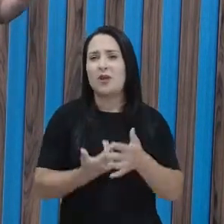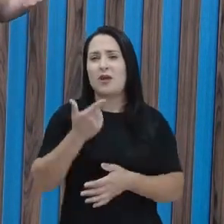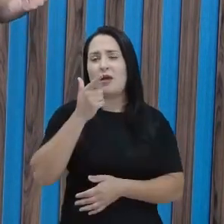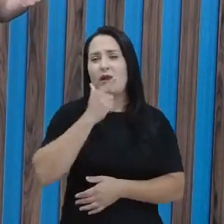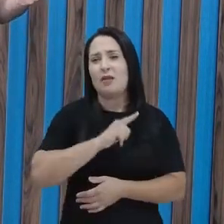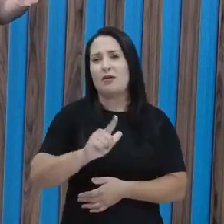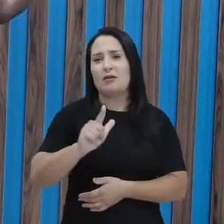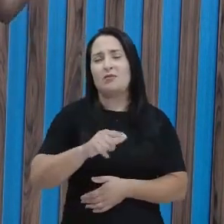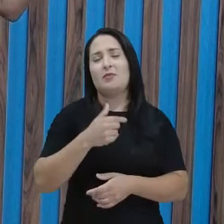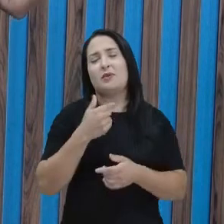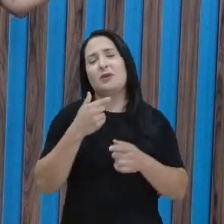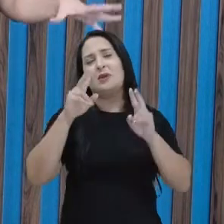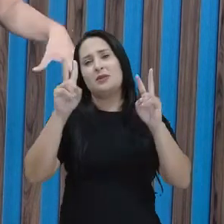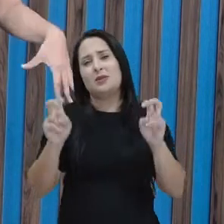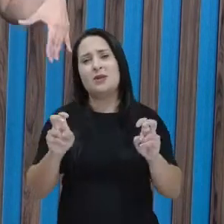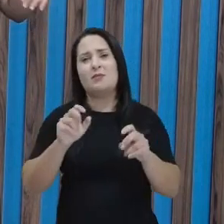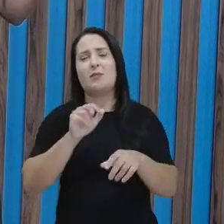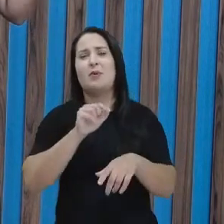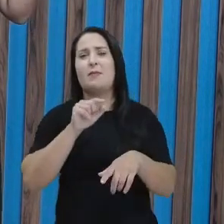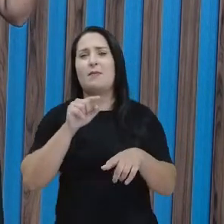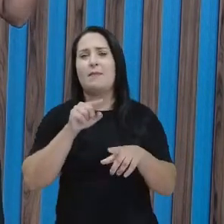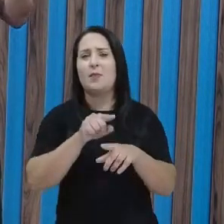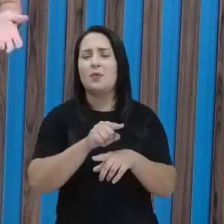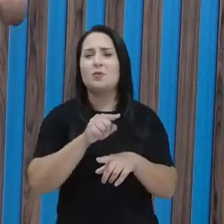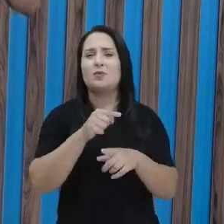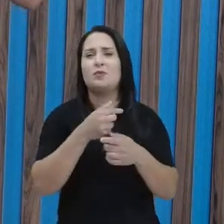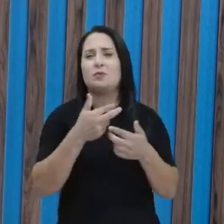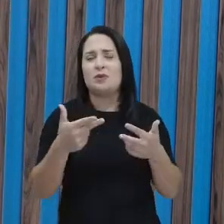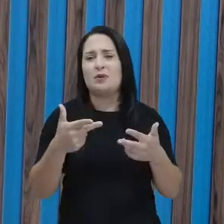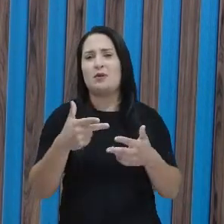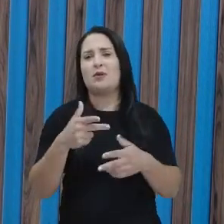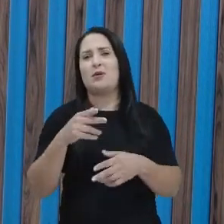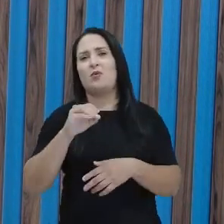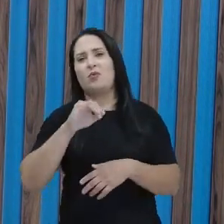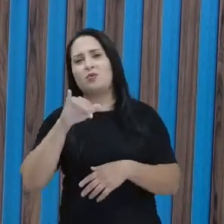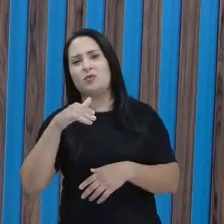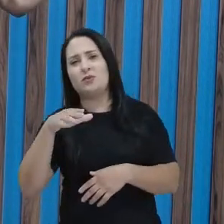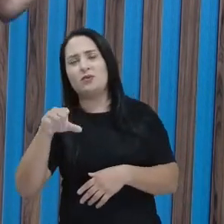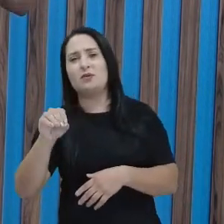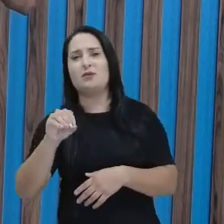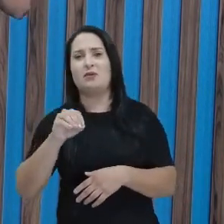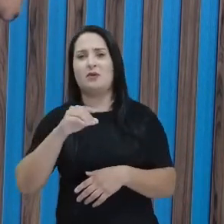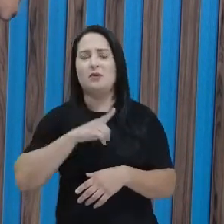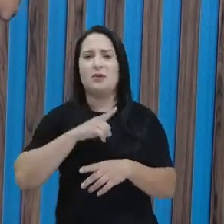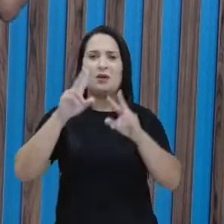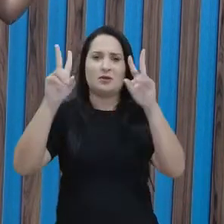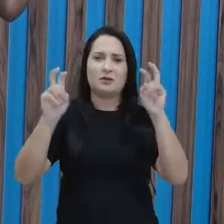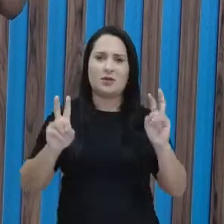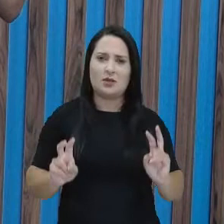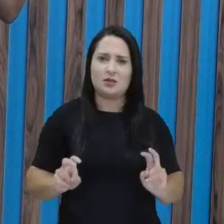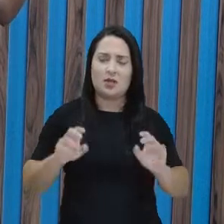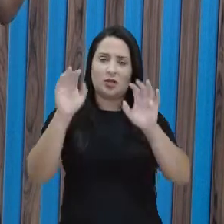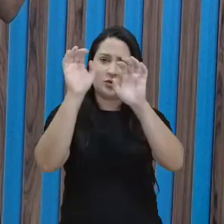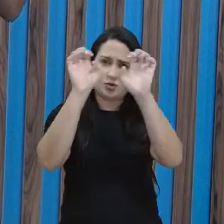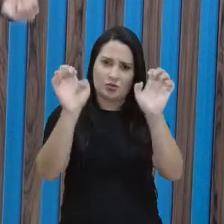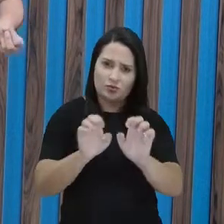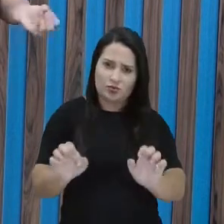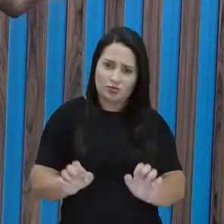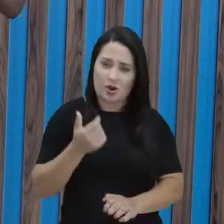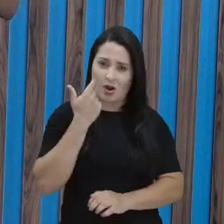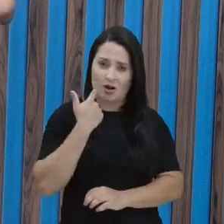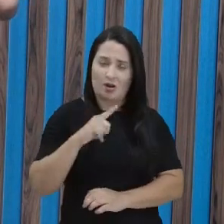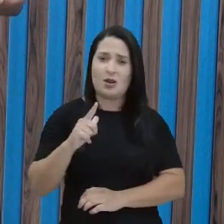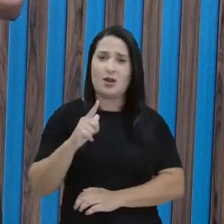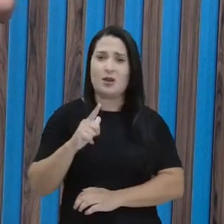de pontuação, de conjunção, de conjugação, que são esses assuntos mais da parte estrutural da língua, eu sei que